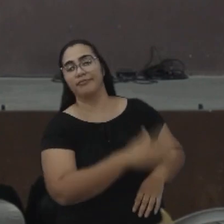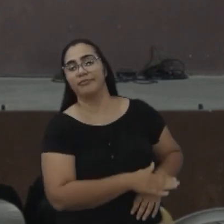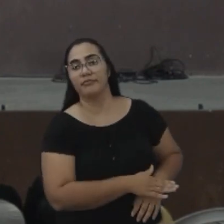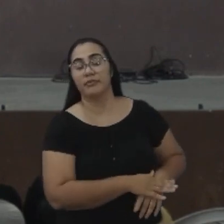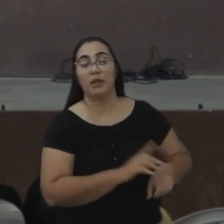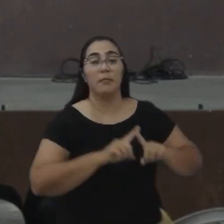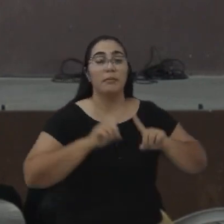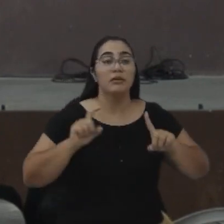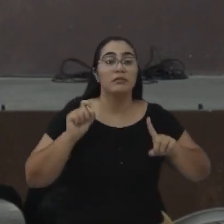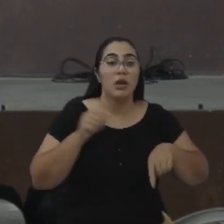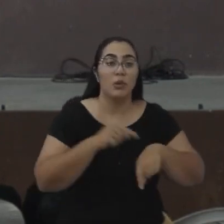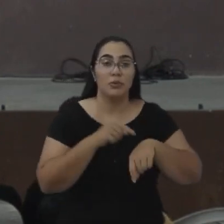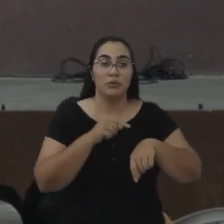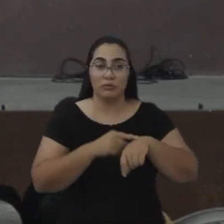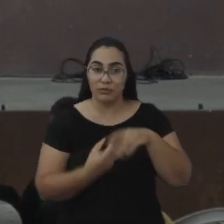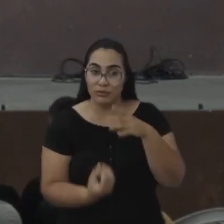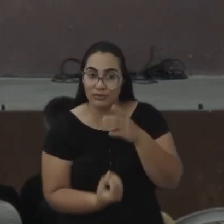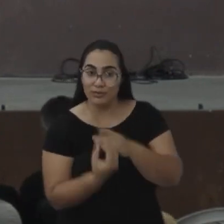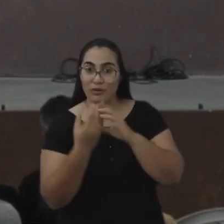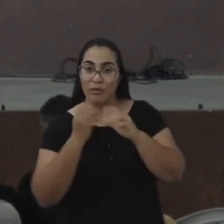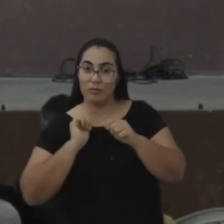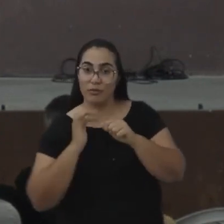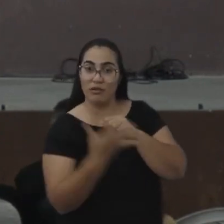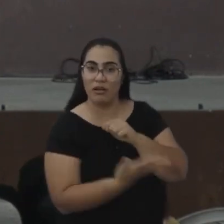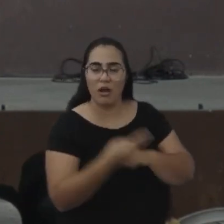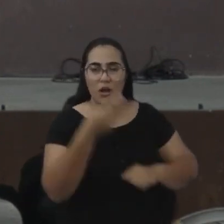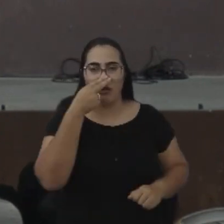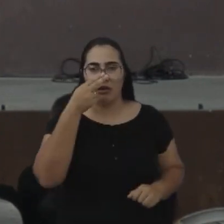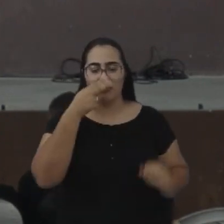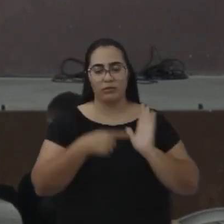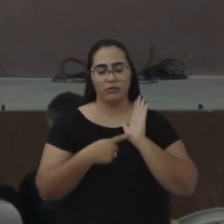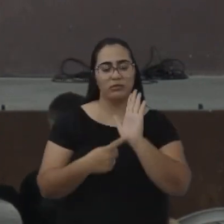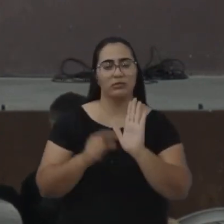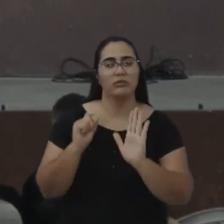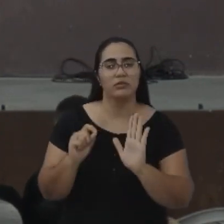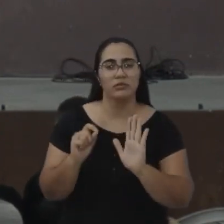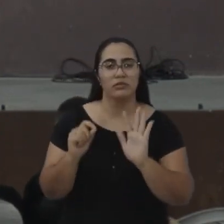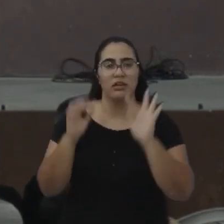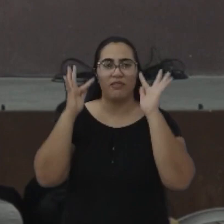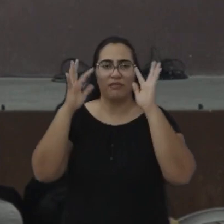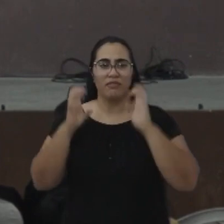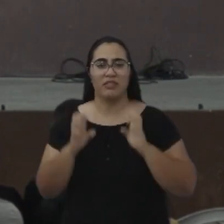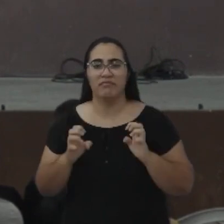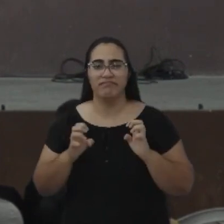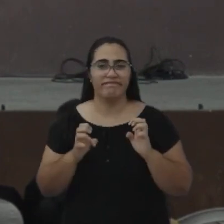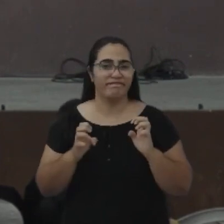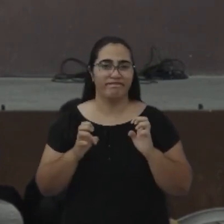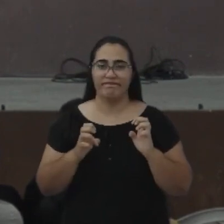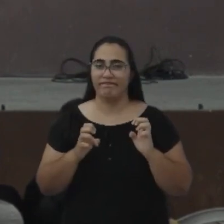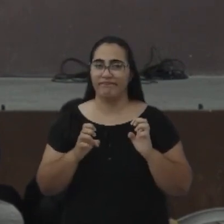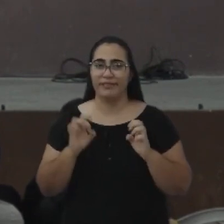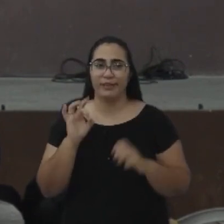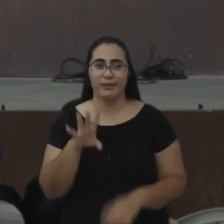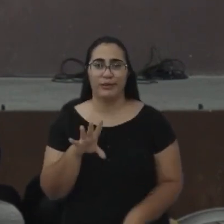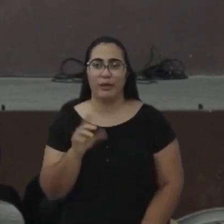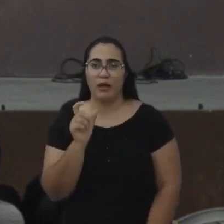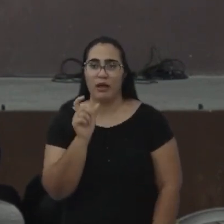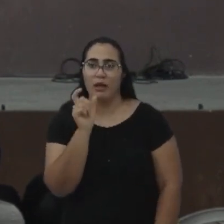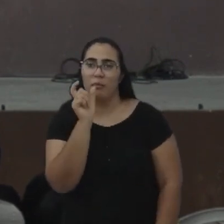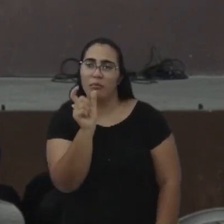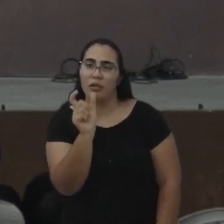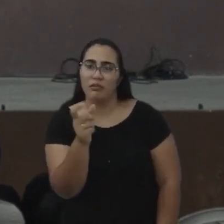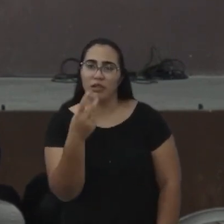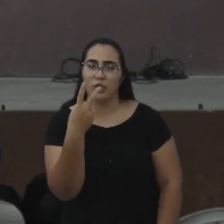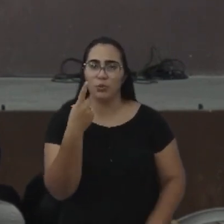hora da crise que muitos crentes mostraram que a sua fé é apenas uma palavra de duas